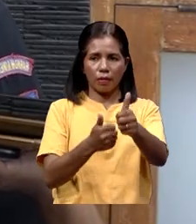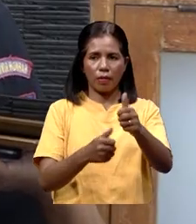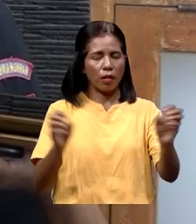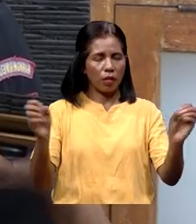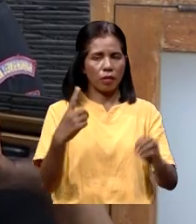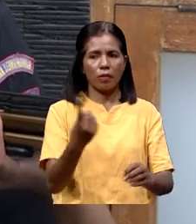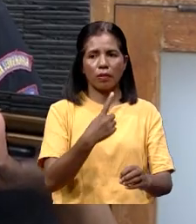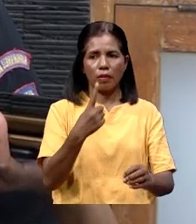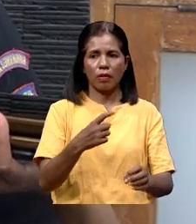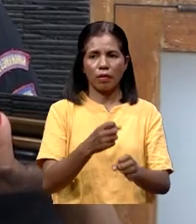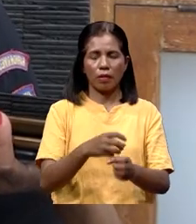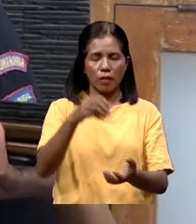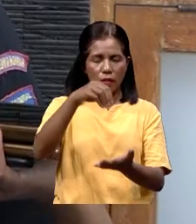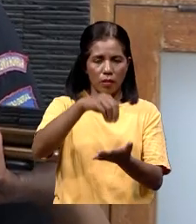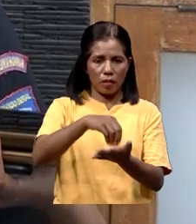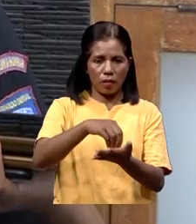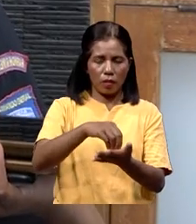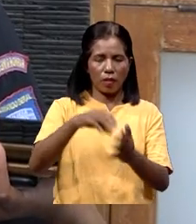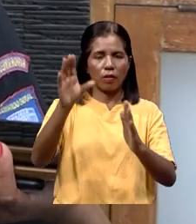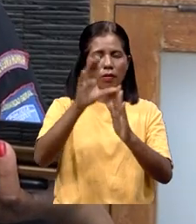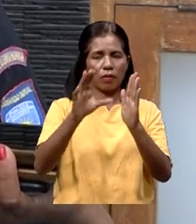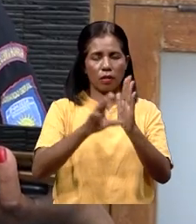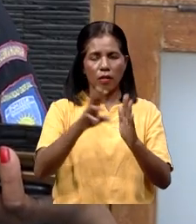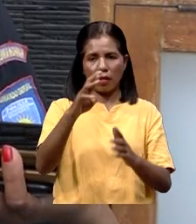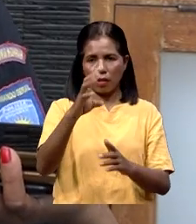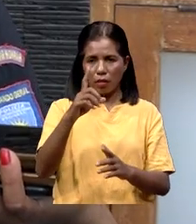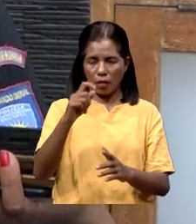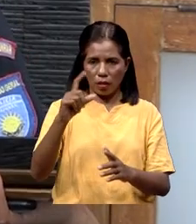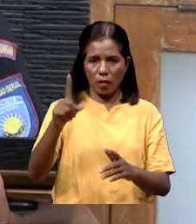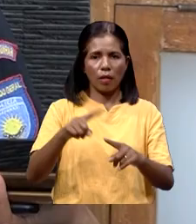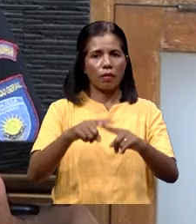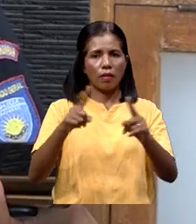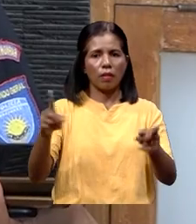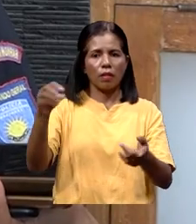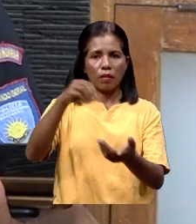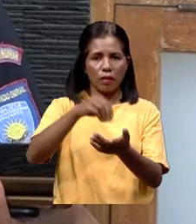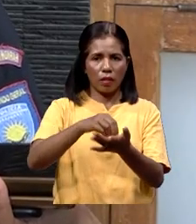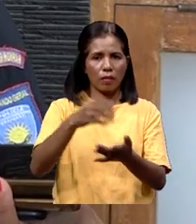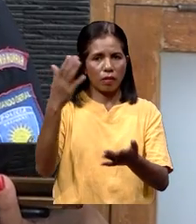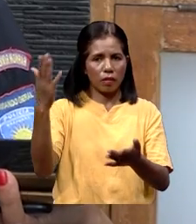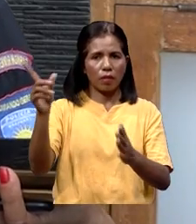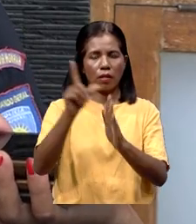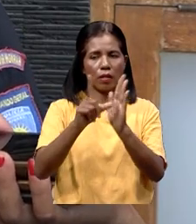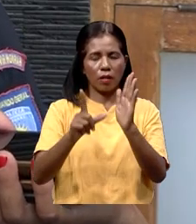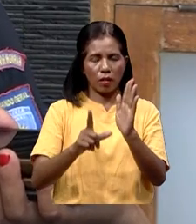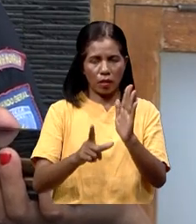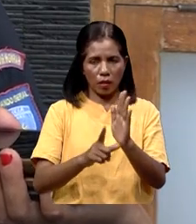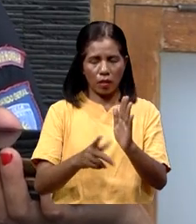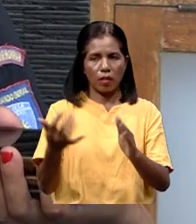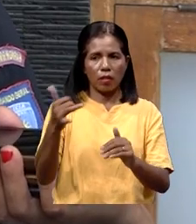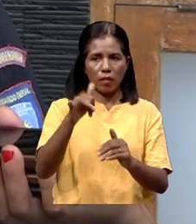Laos de mak hatur iha konstitusi RDTL, mai be hatur mos iha lei uan